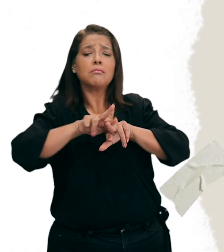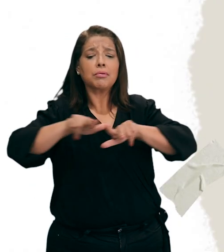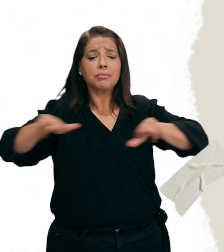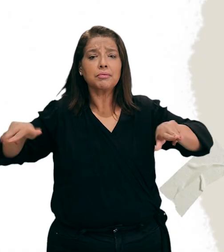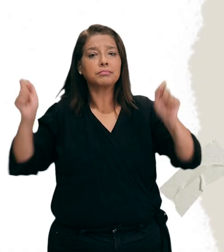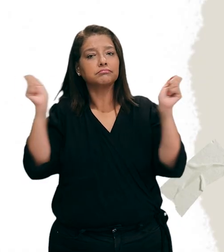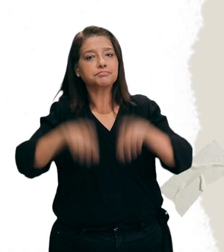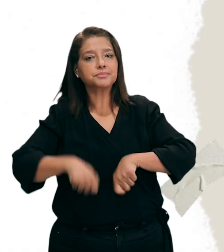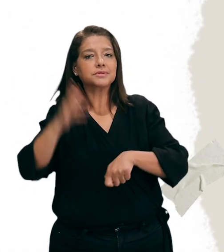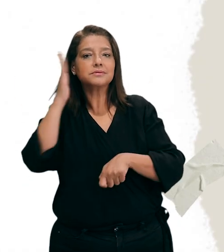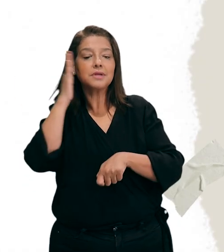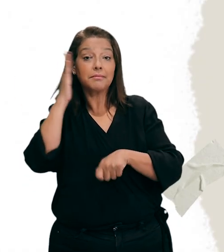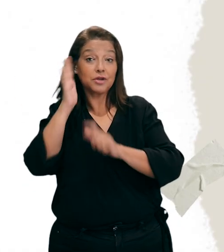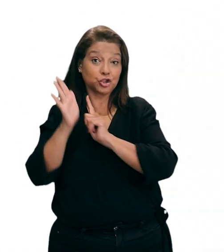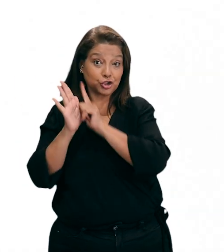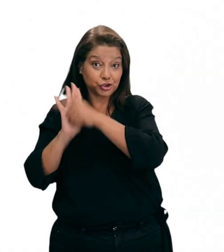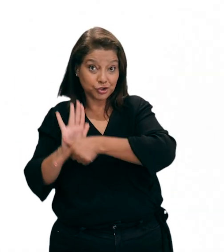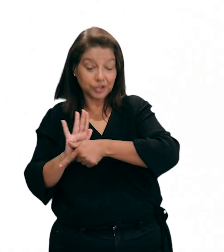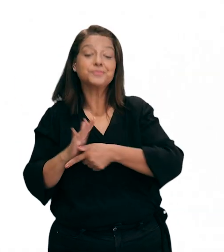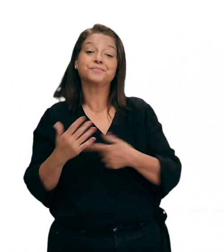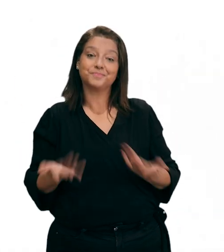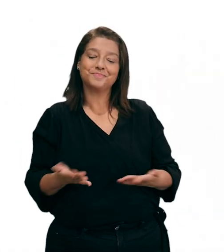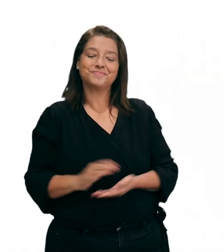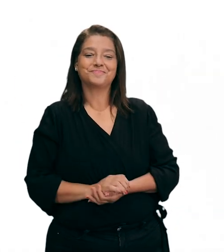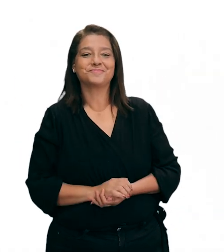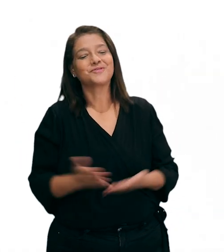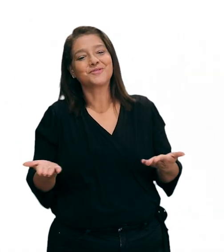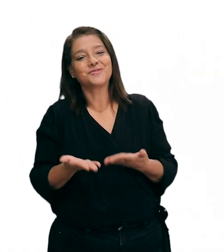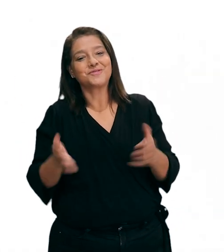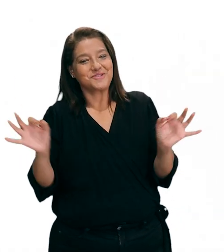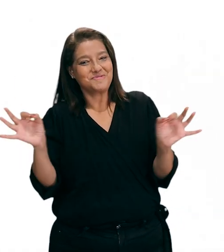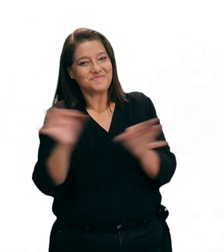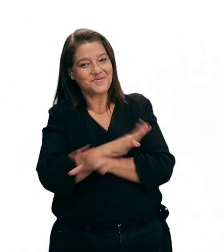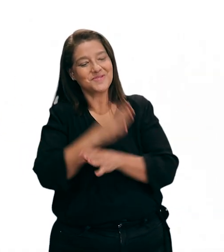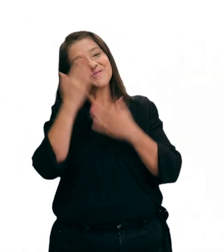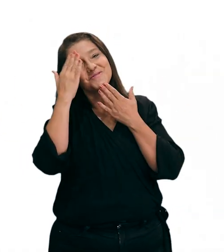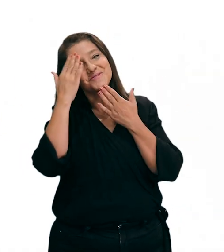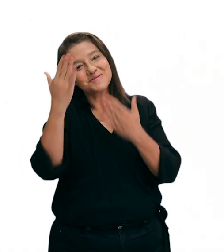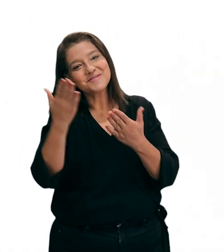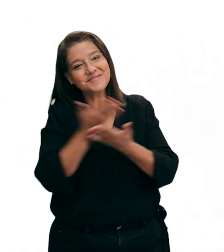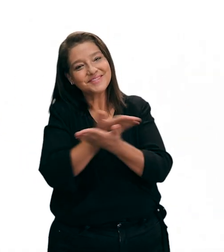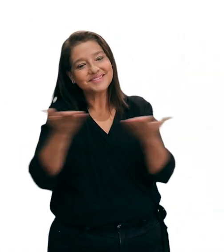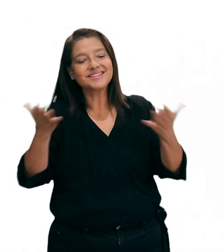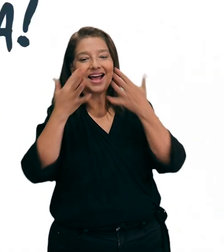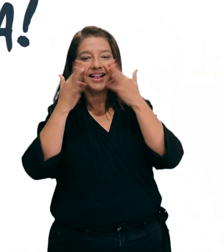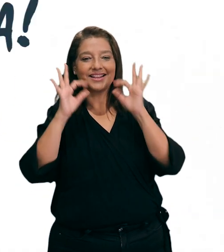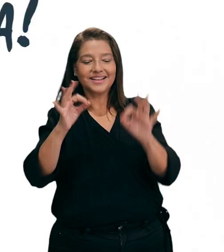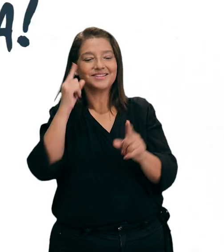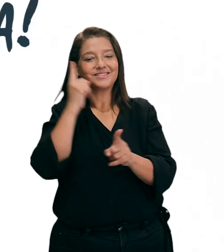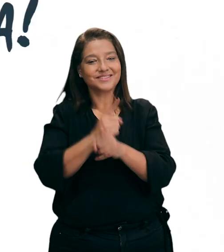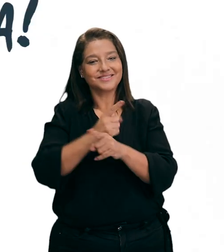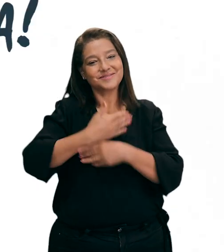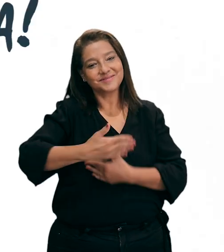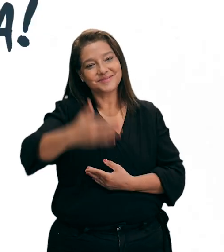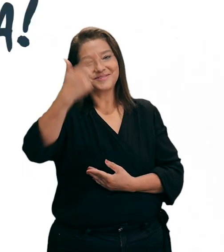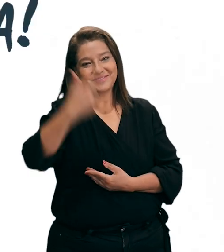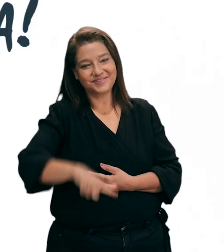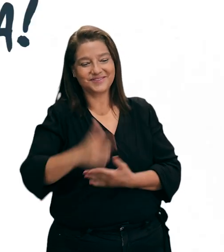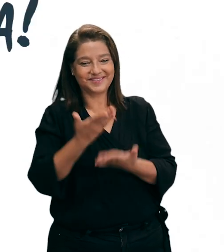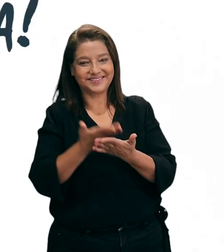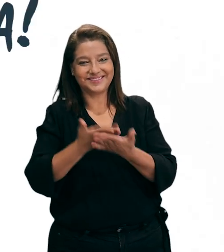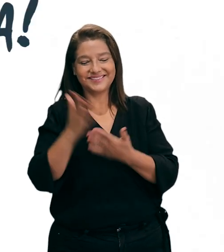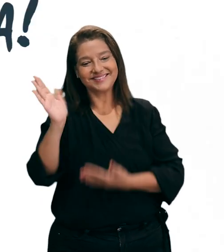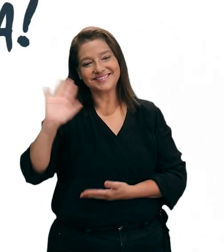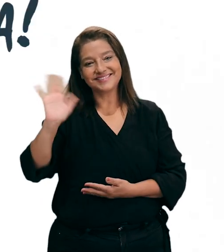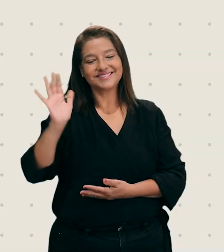instruções. Hoje estamos ficando por aqui. Obrigado pela atenção e até a nossa próxima aula.